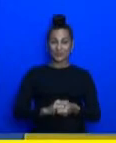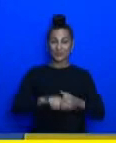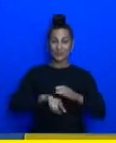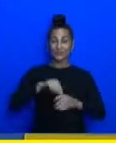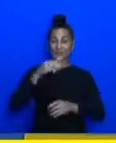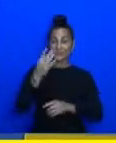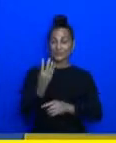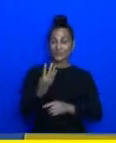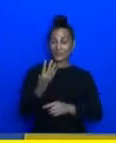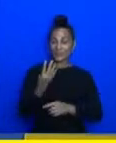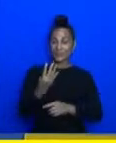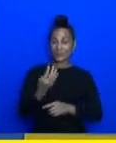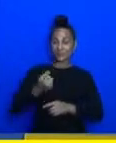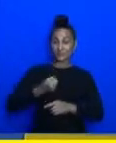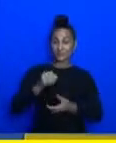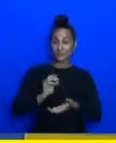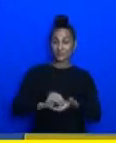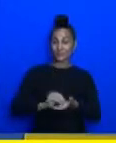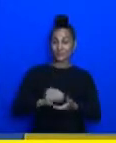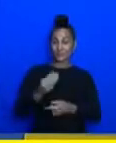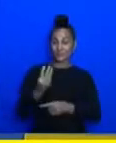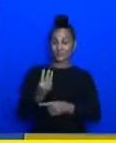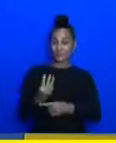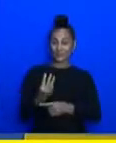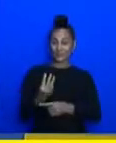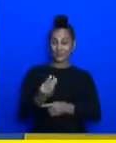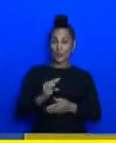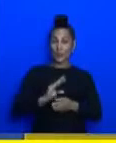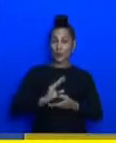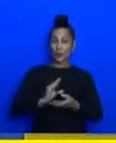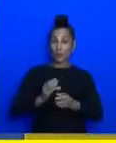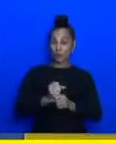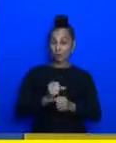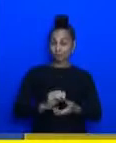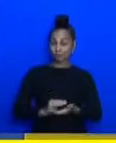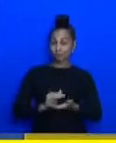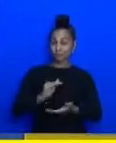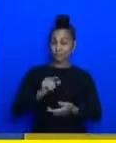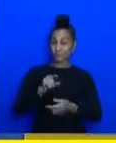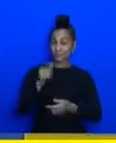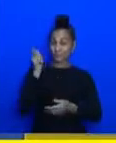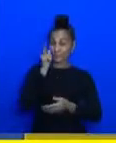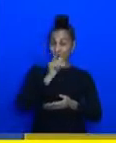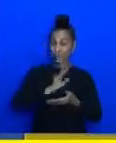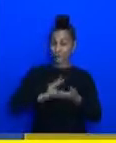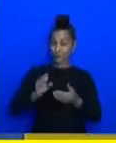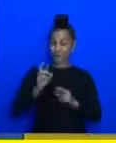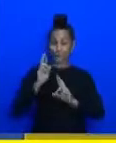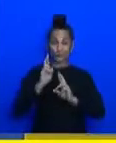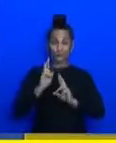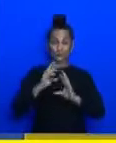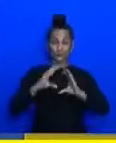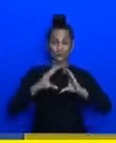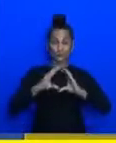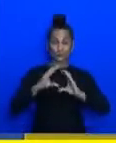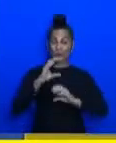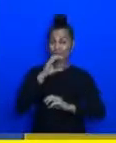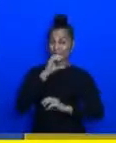Foram sorteados 4 números, faltam 3. O prêmio está acumulado, pode sair para você. Estamos na torcida. Bola